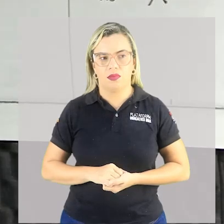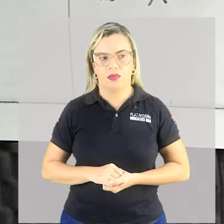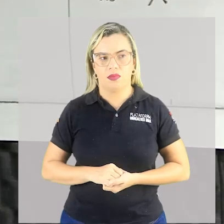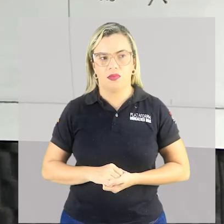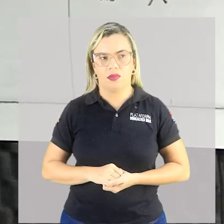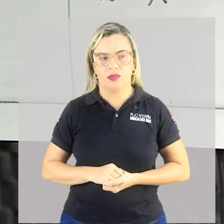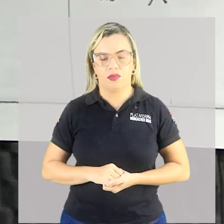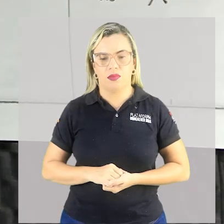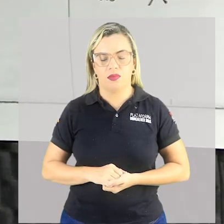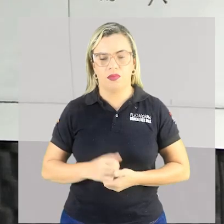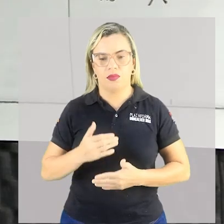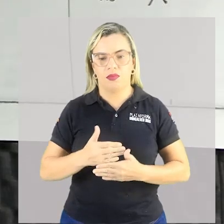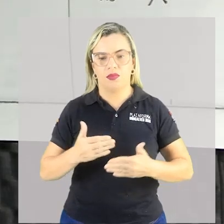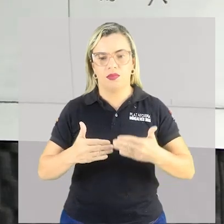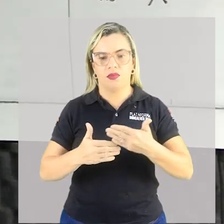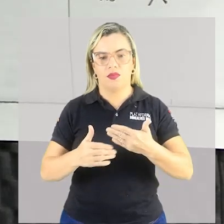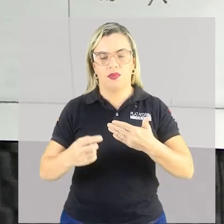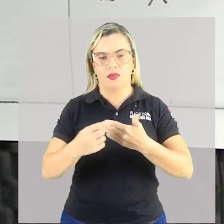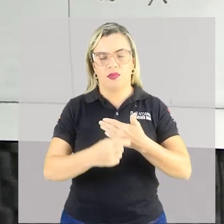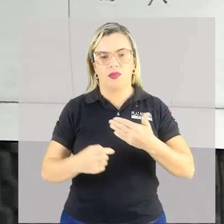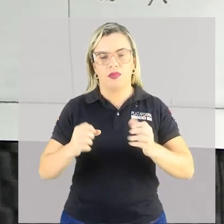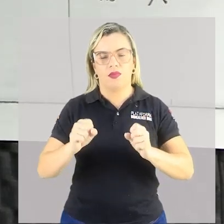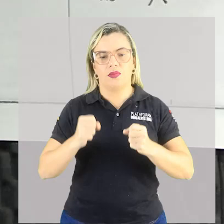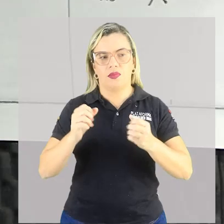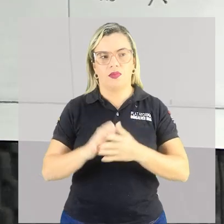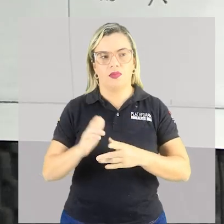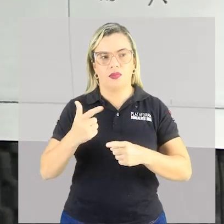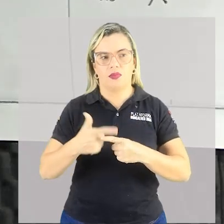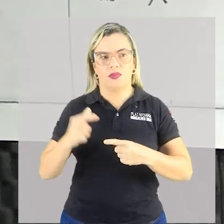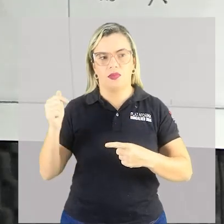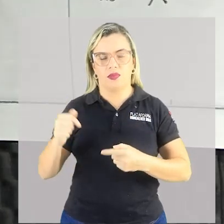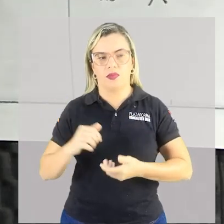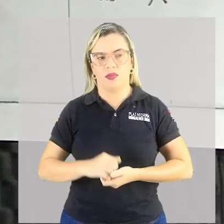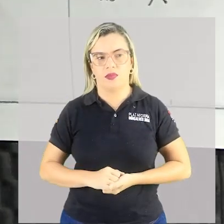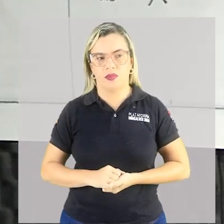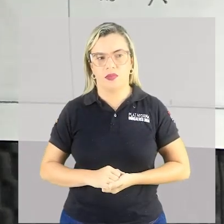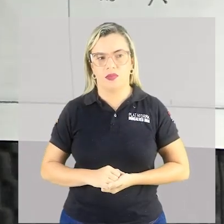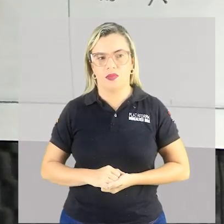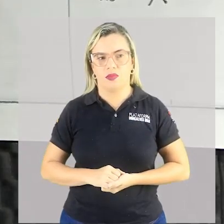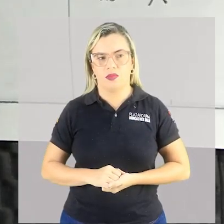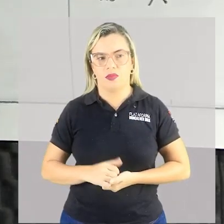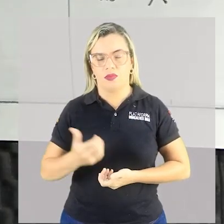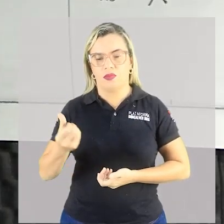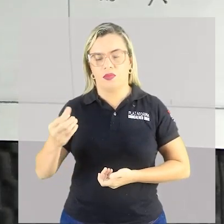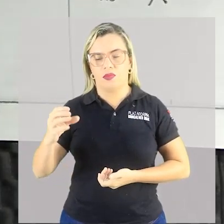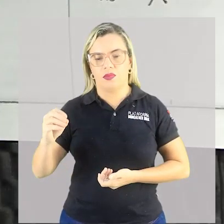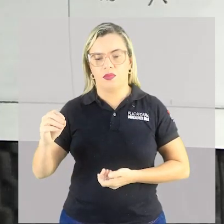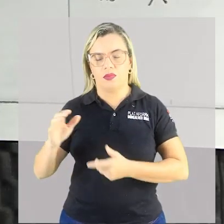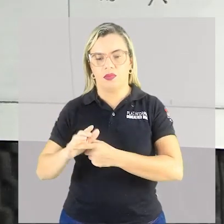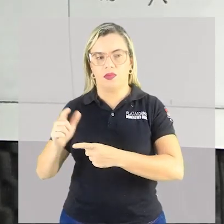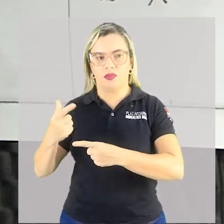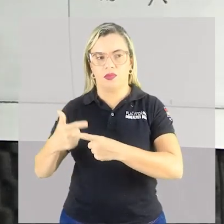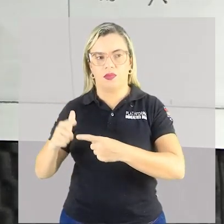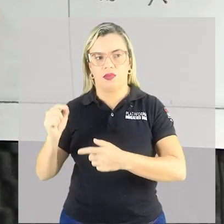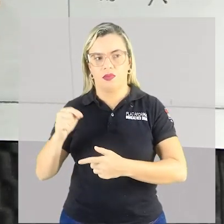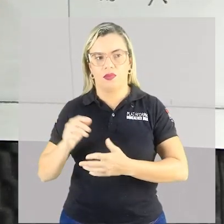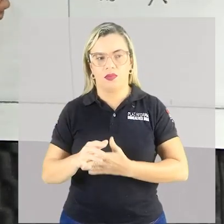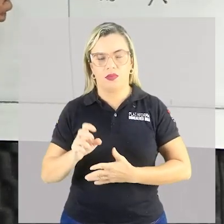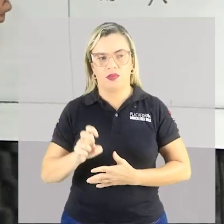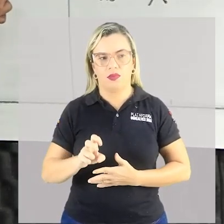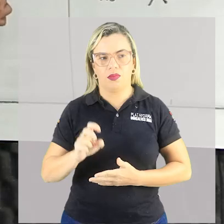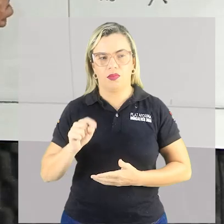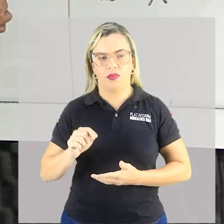a... Pessoal, o que a gente pode fazer? Bora logo dividir aqui por 5. Eu pego esse 60 e divido o quê? Por